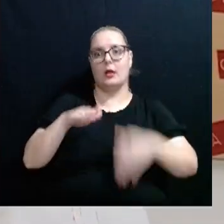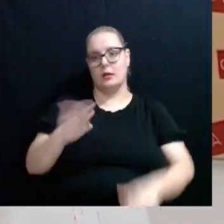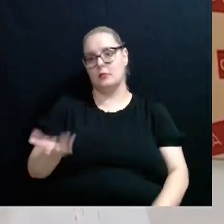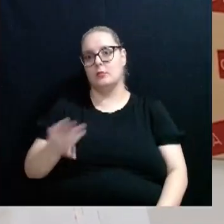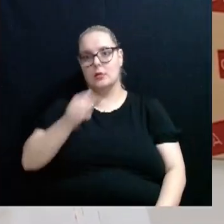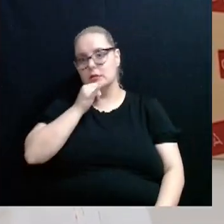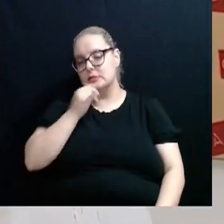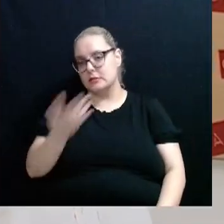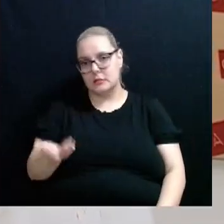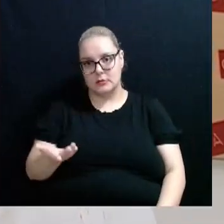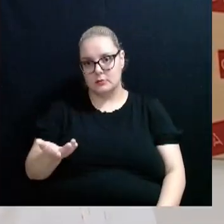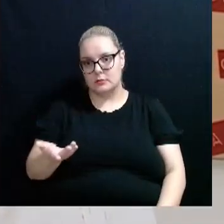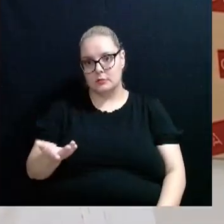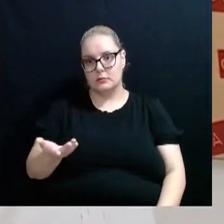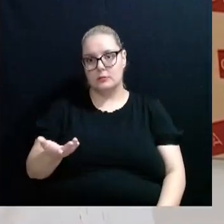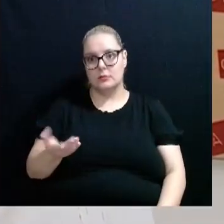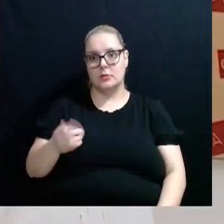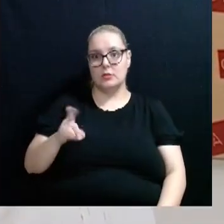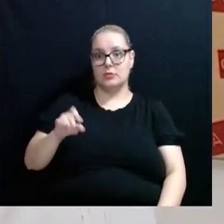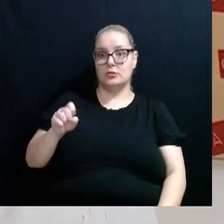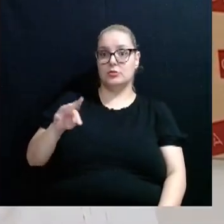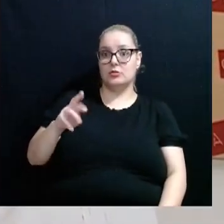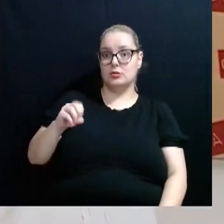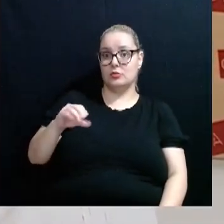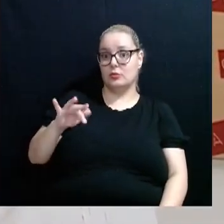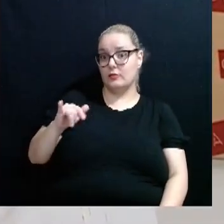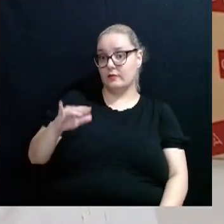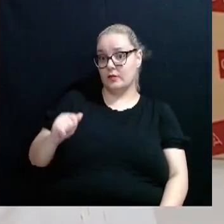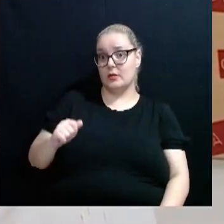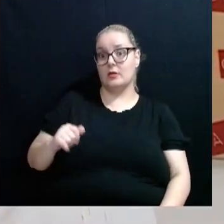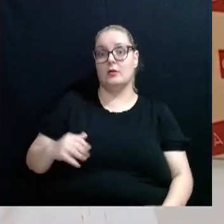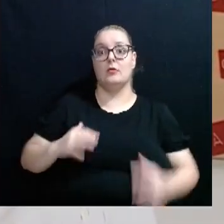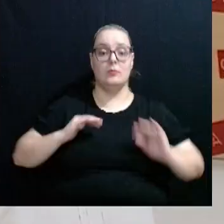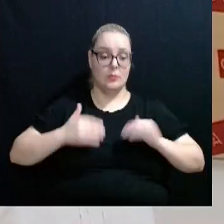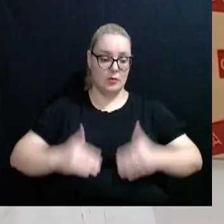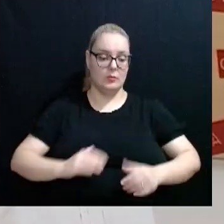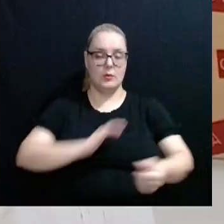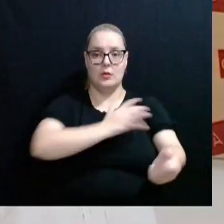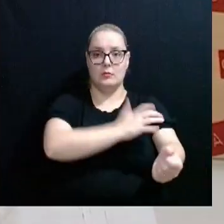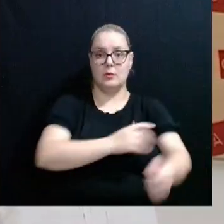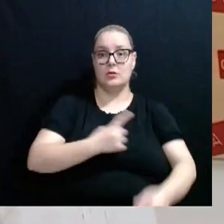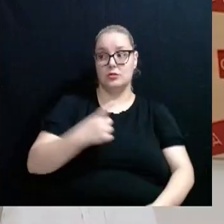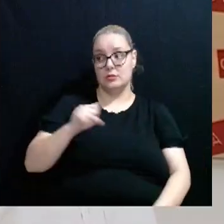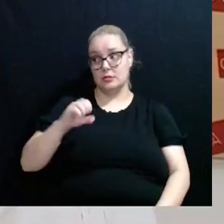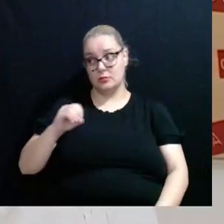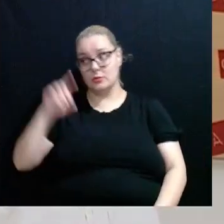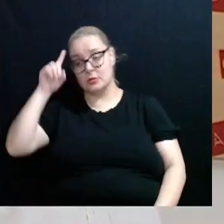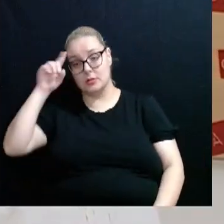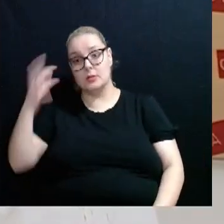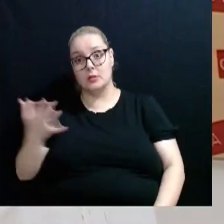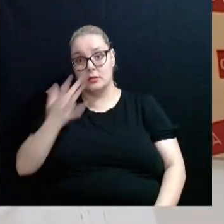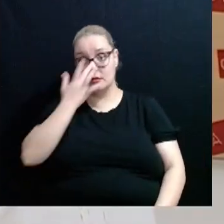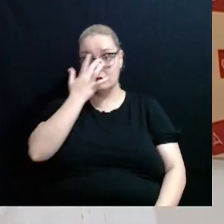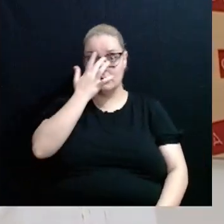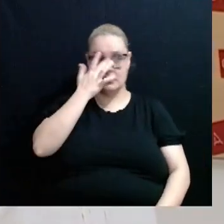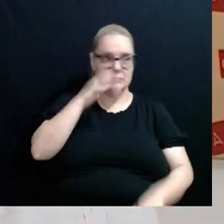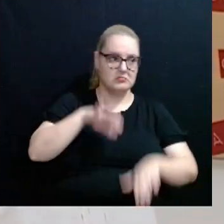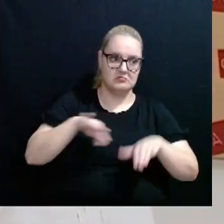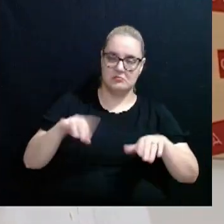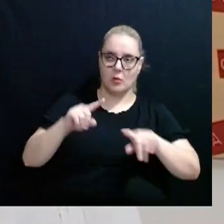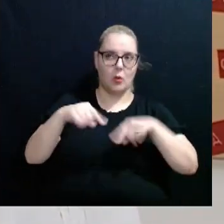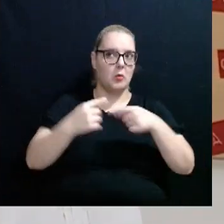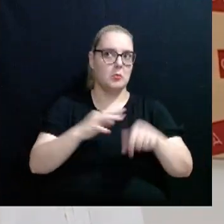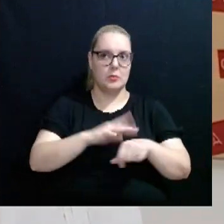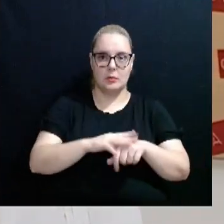a distrofia muscular, você tem uma carência maior de 180 dias. Salvo essa ou outras doenças que são mais